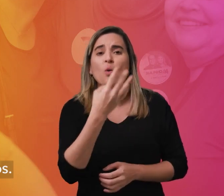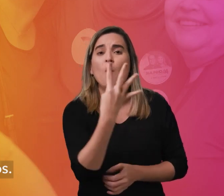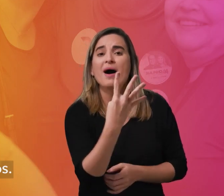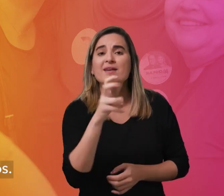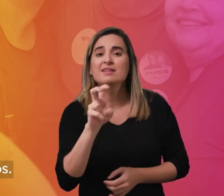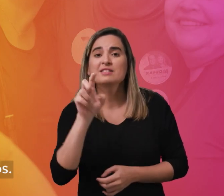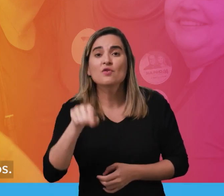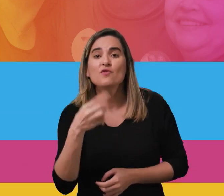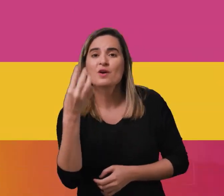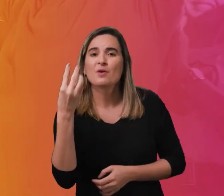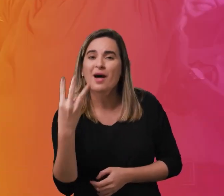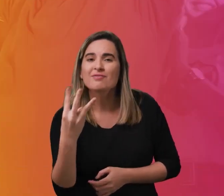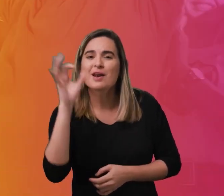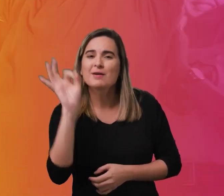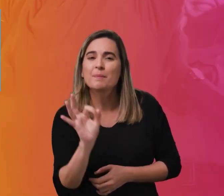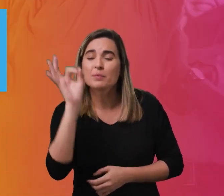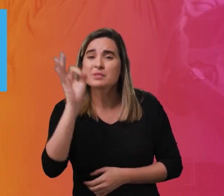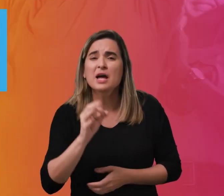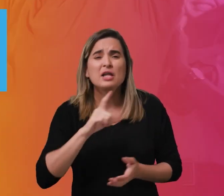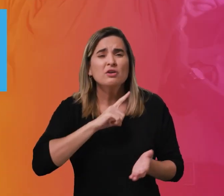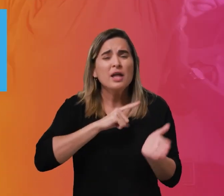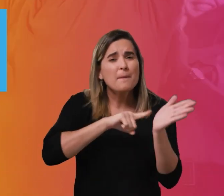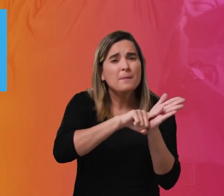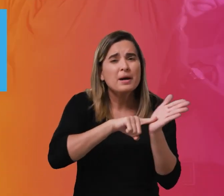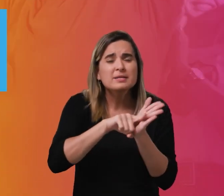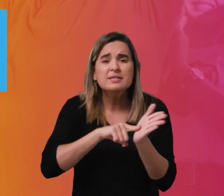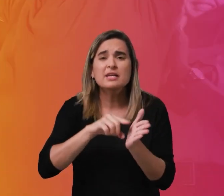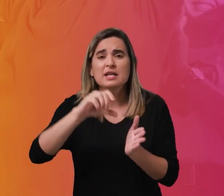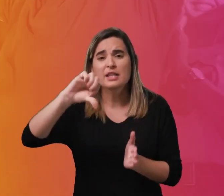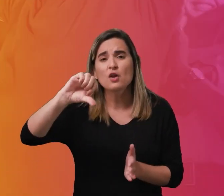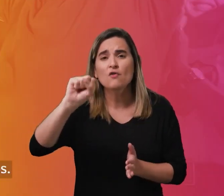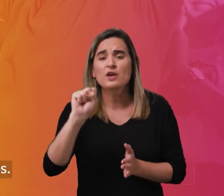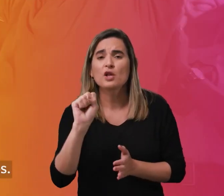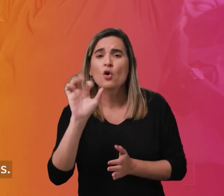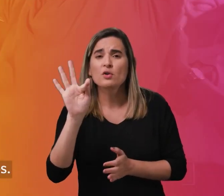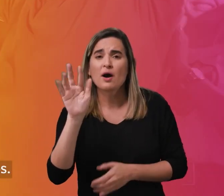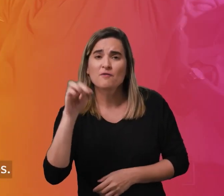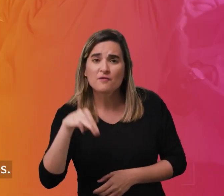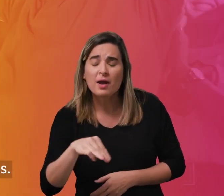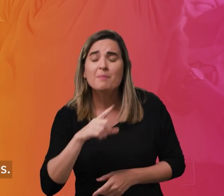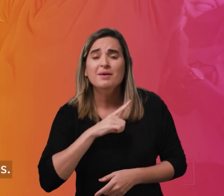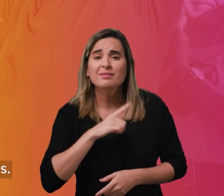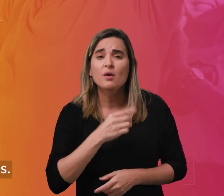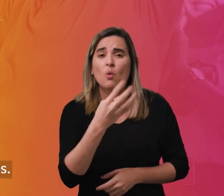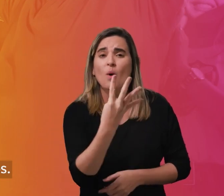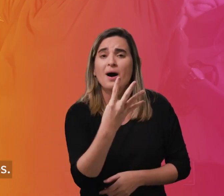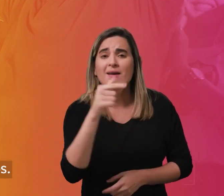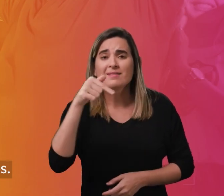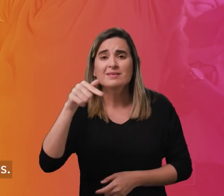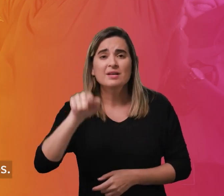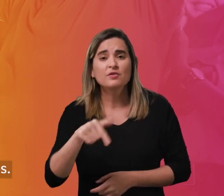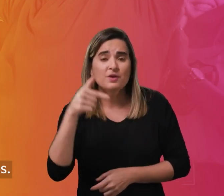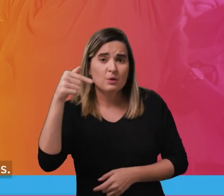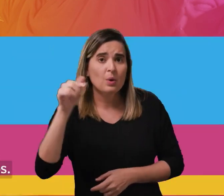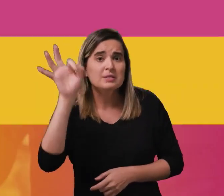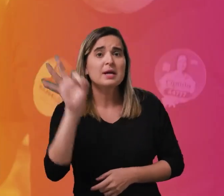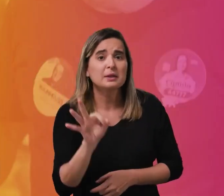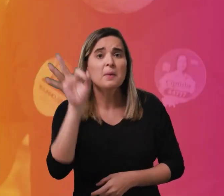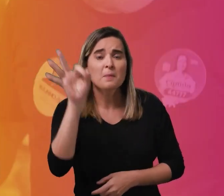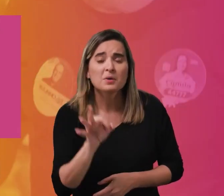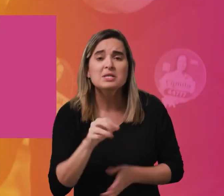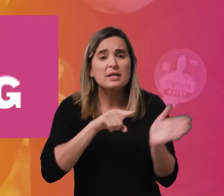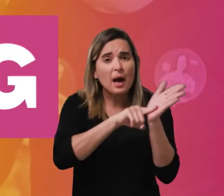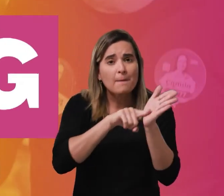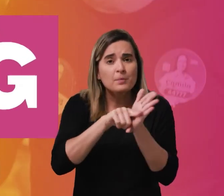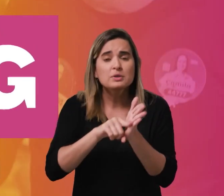45,3 pontos. Pesquisa Datavero 98 FM, Paulinho lidera com 47,7 pontos.